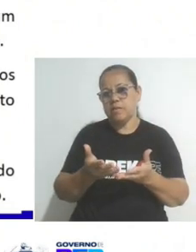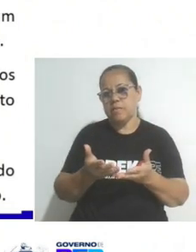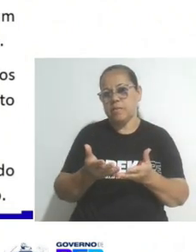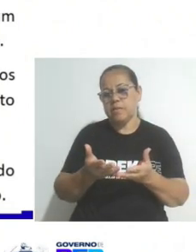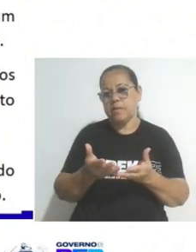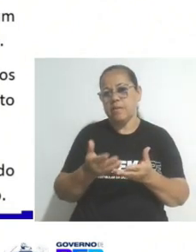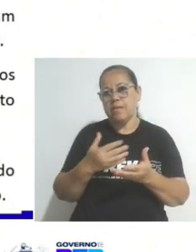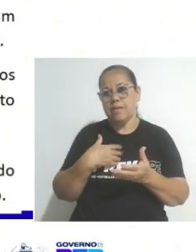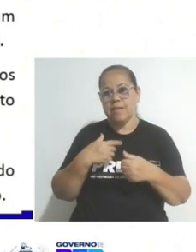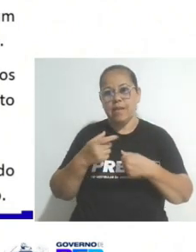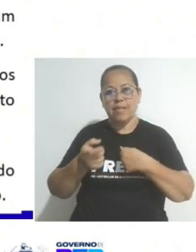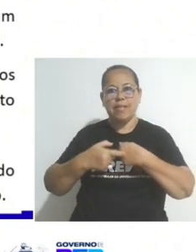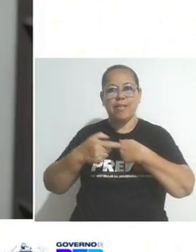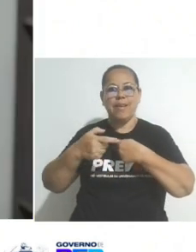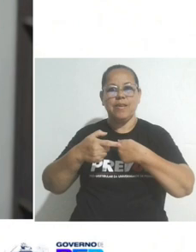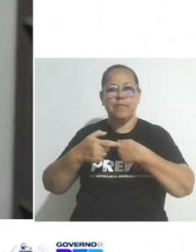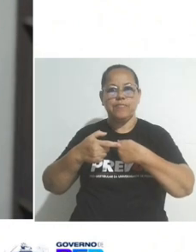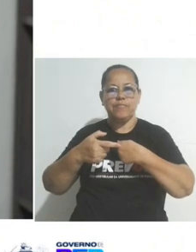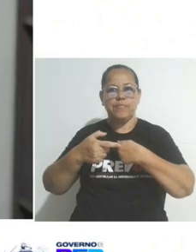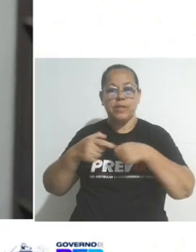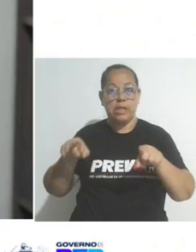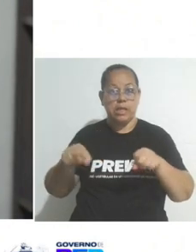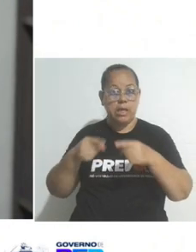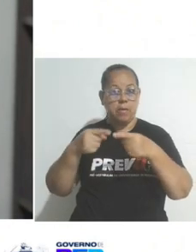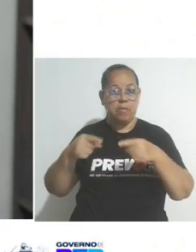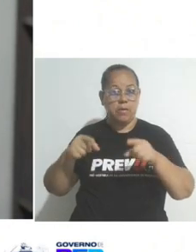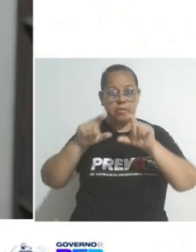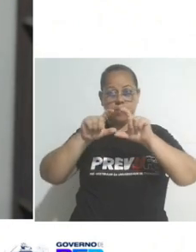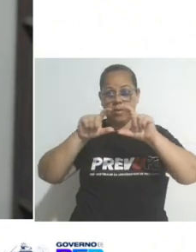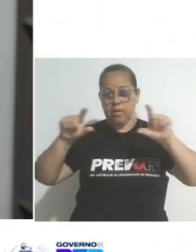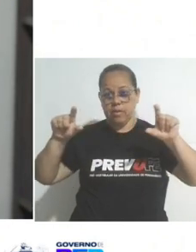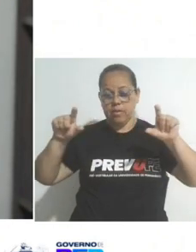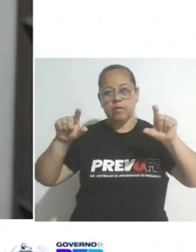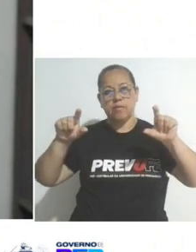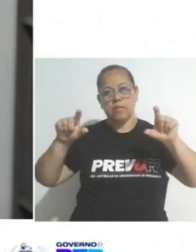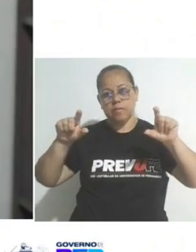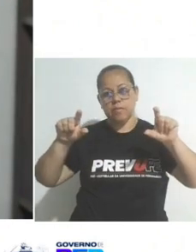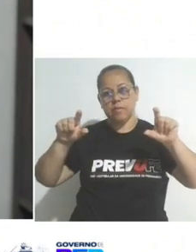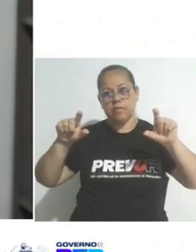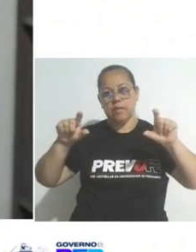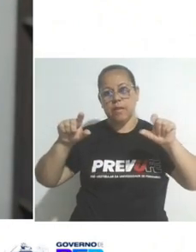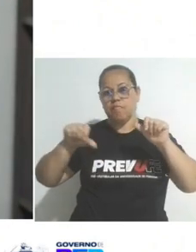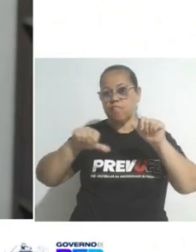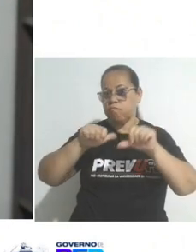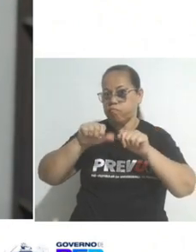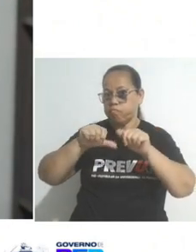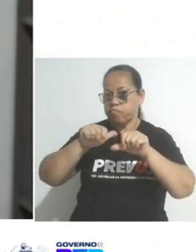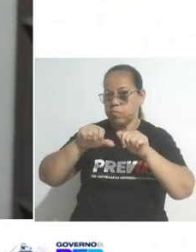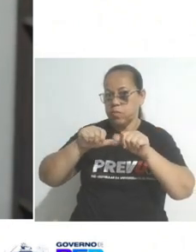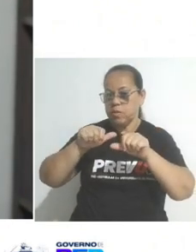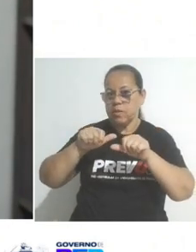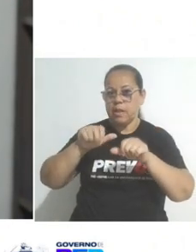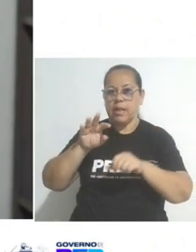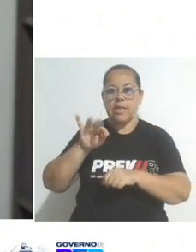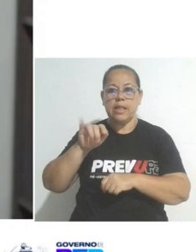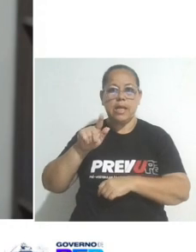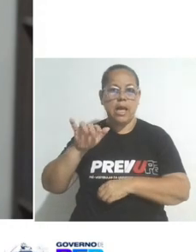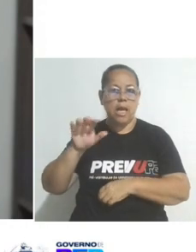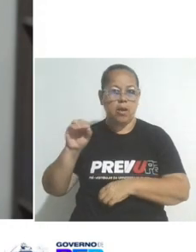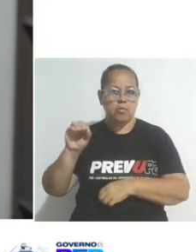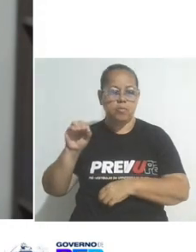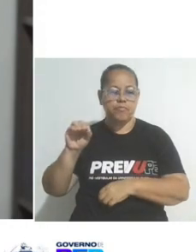curtida esse trecho da música é da música Desconstrução de Tiago Ior